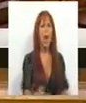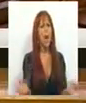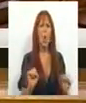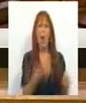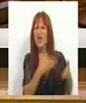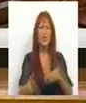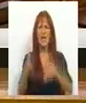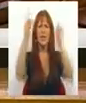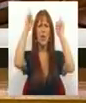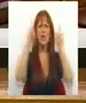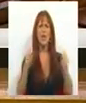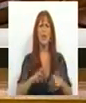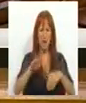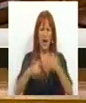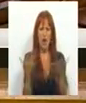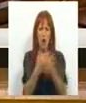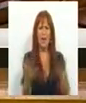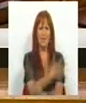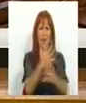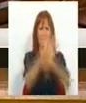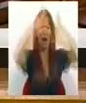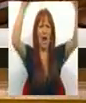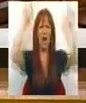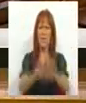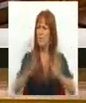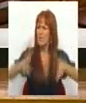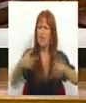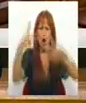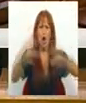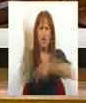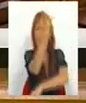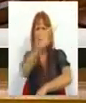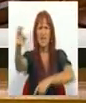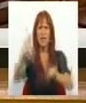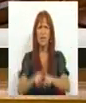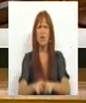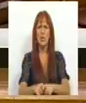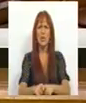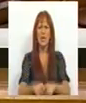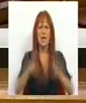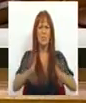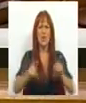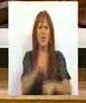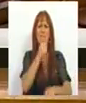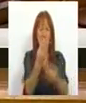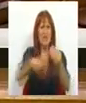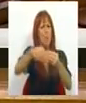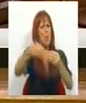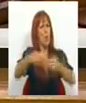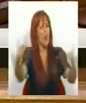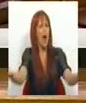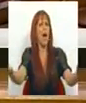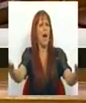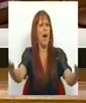não tem uma estratégia para pôr a economia a crescer sem precisar de cortes permanentes, sem precisar de medidas